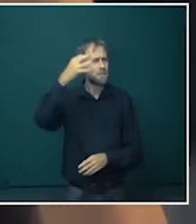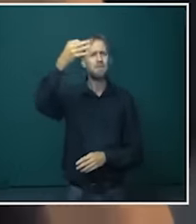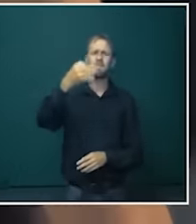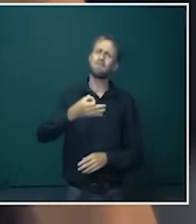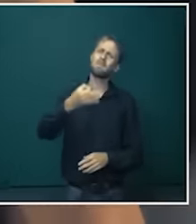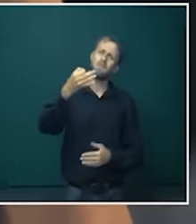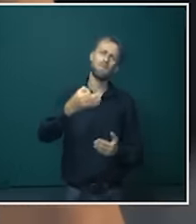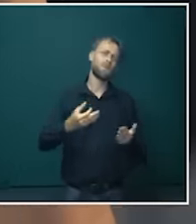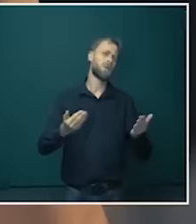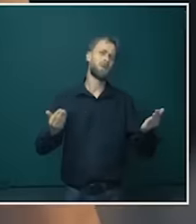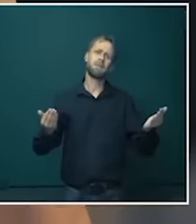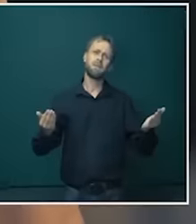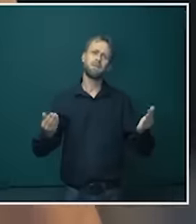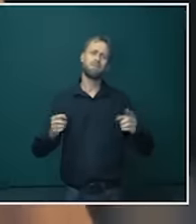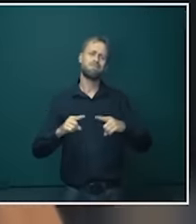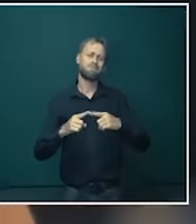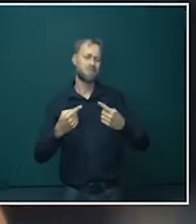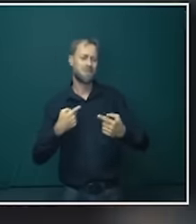quente.